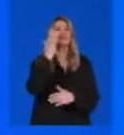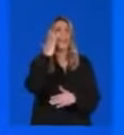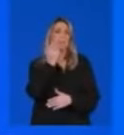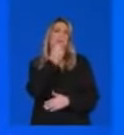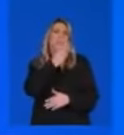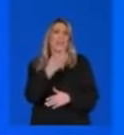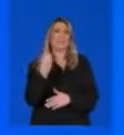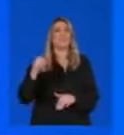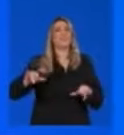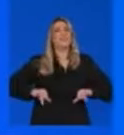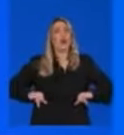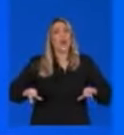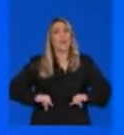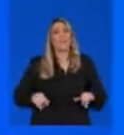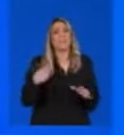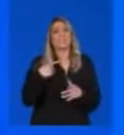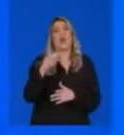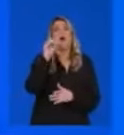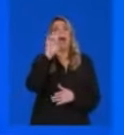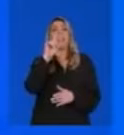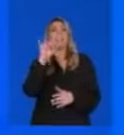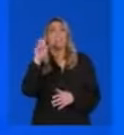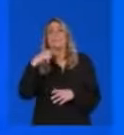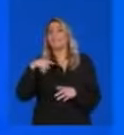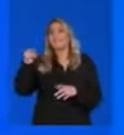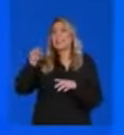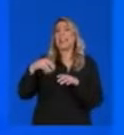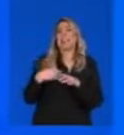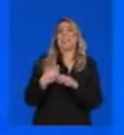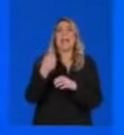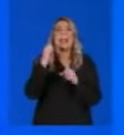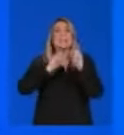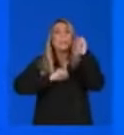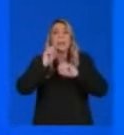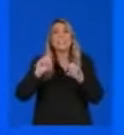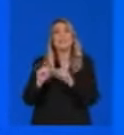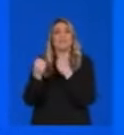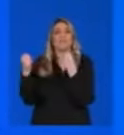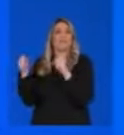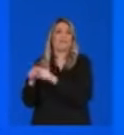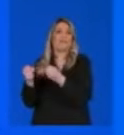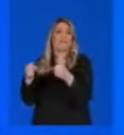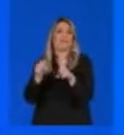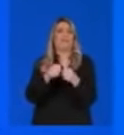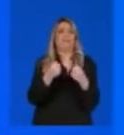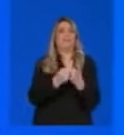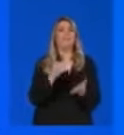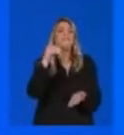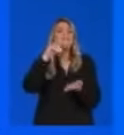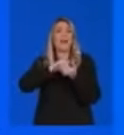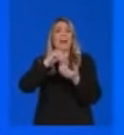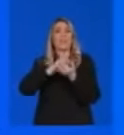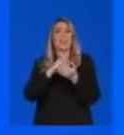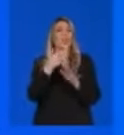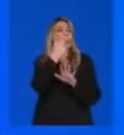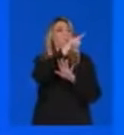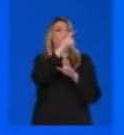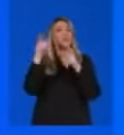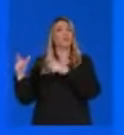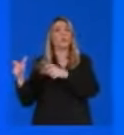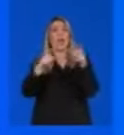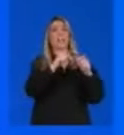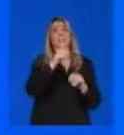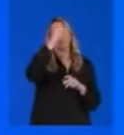oeste do Rio seis empresas quebraram existem vazios de atendimento de transporte em outras regiões da cidade a prefeitura do Rio